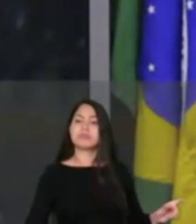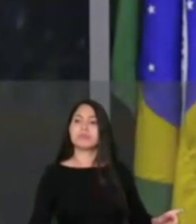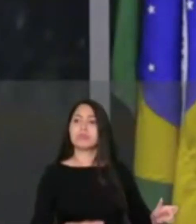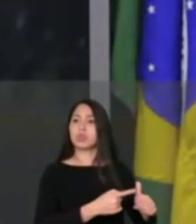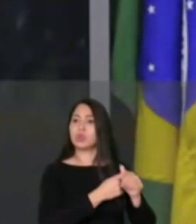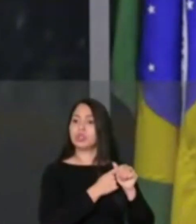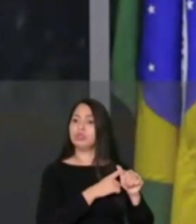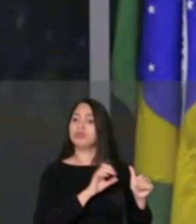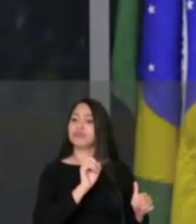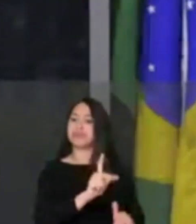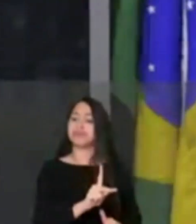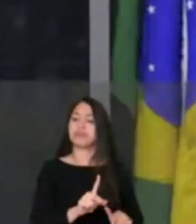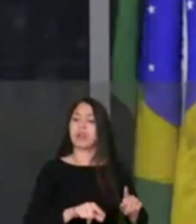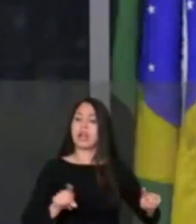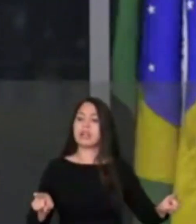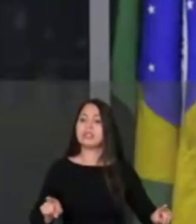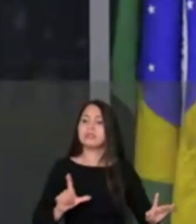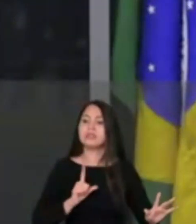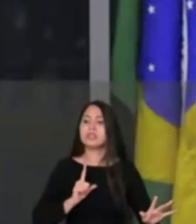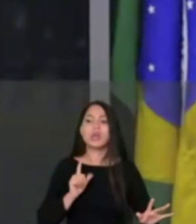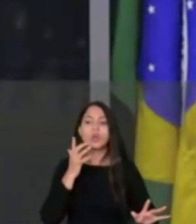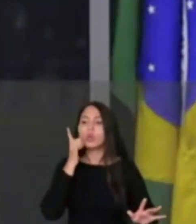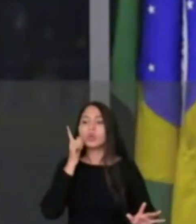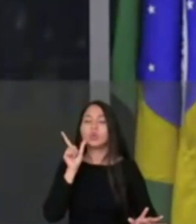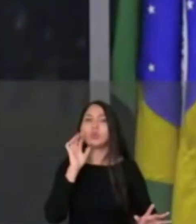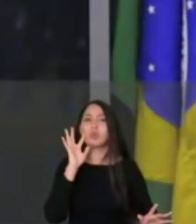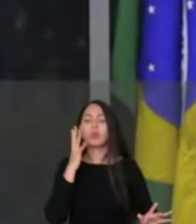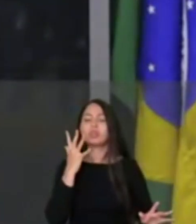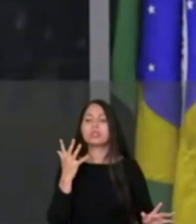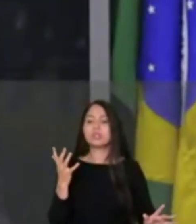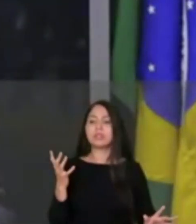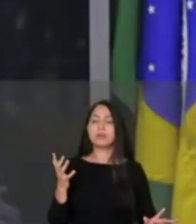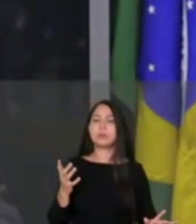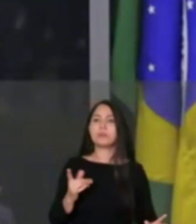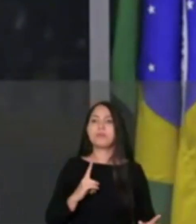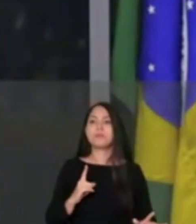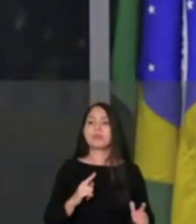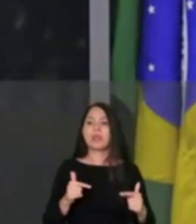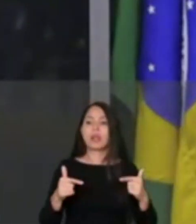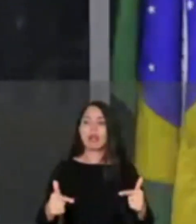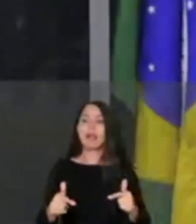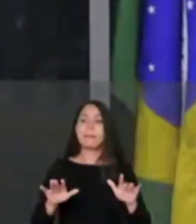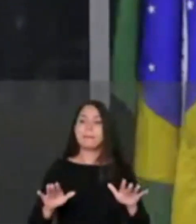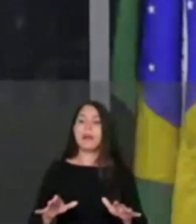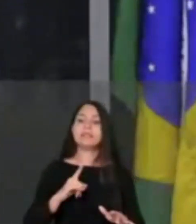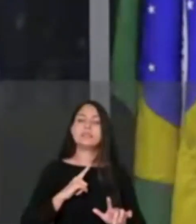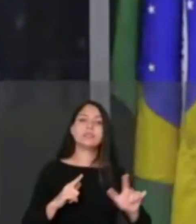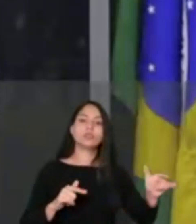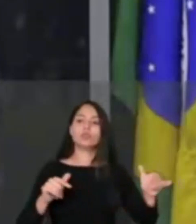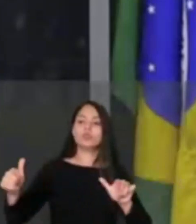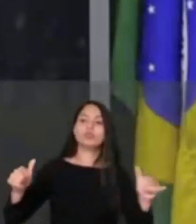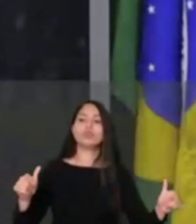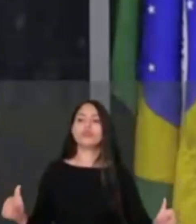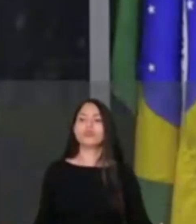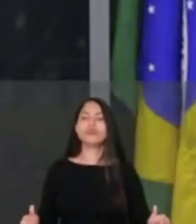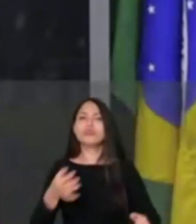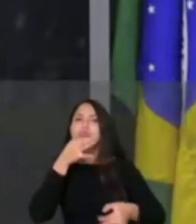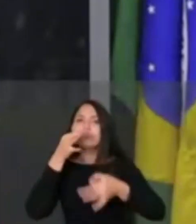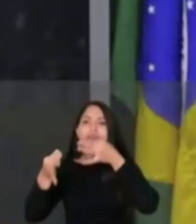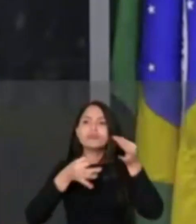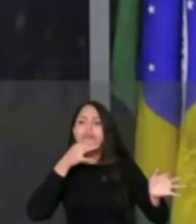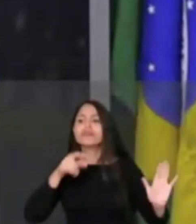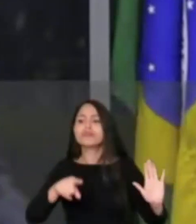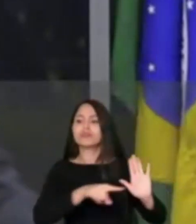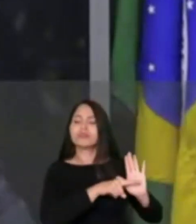muitas vezes adversas não puderam honrar com suas dívidas, mas os adimplentes que conseguiram, o tanto de comentários negativos em relação